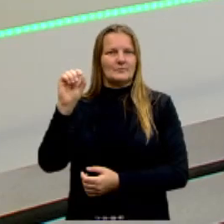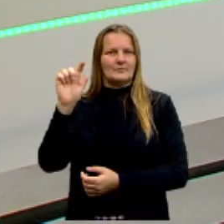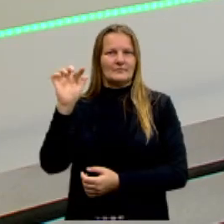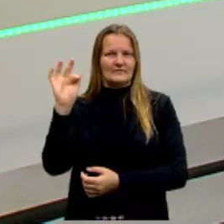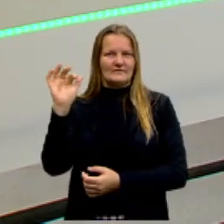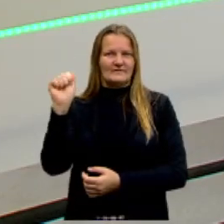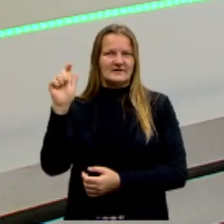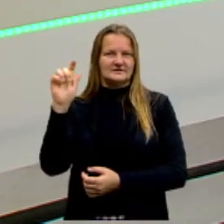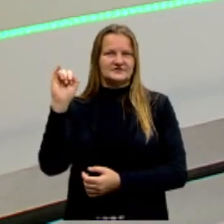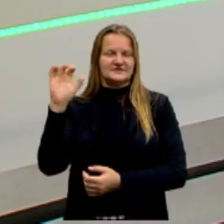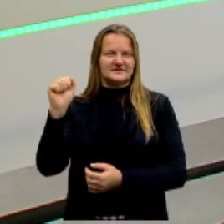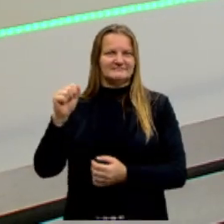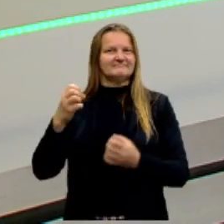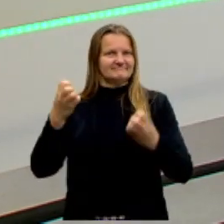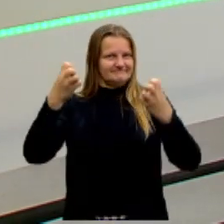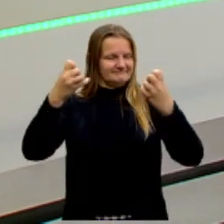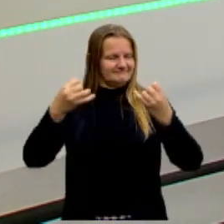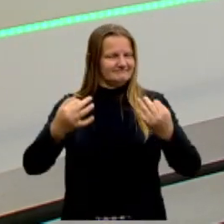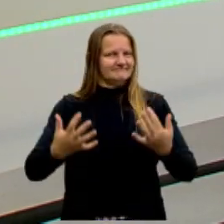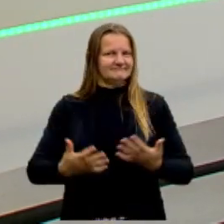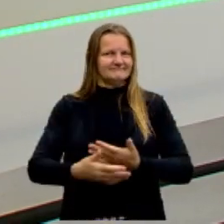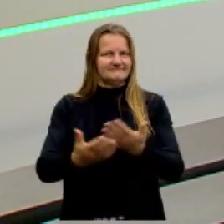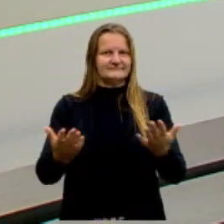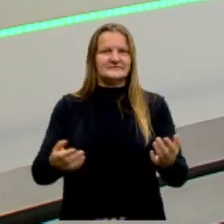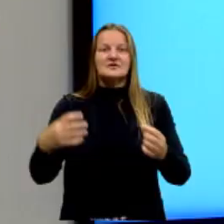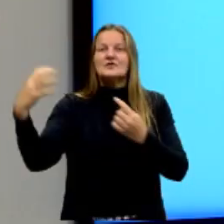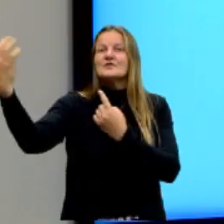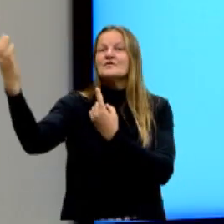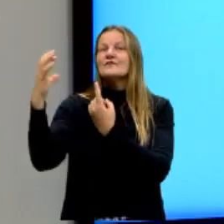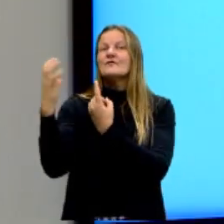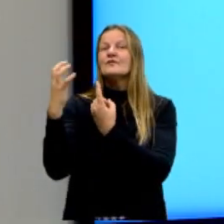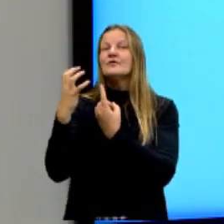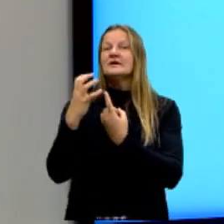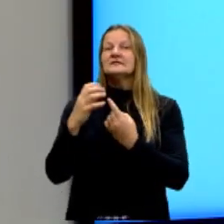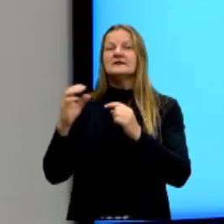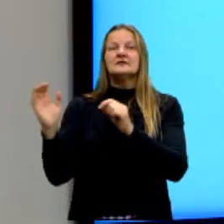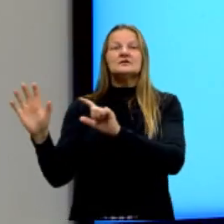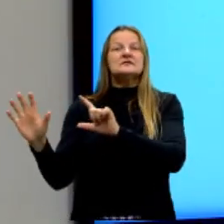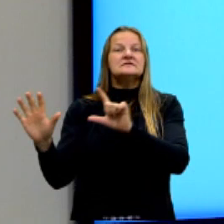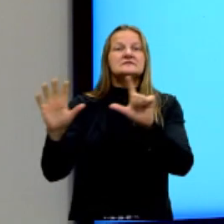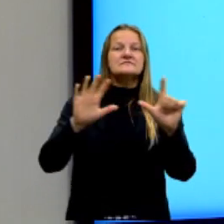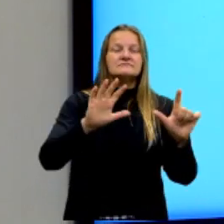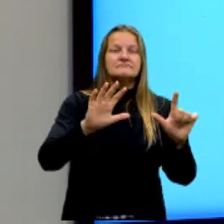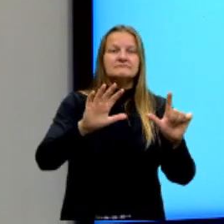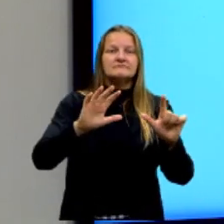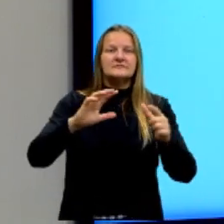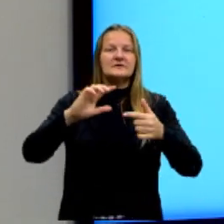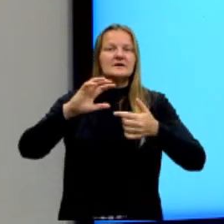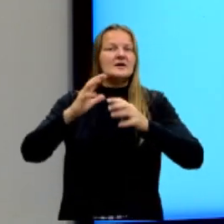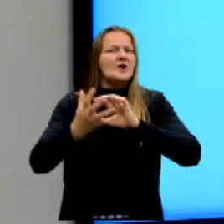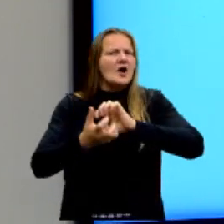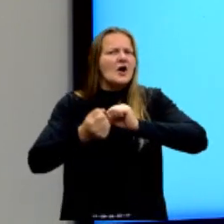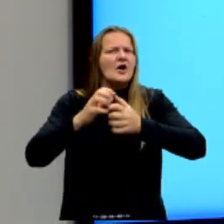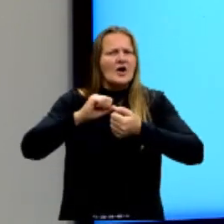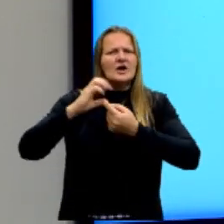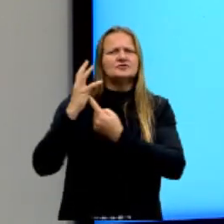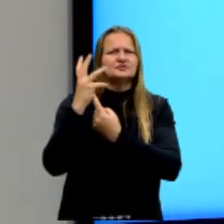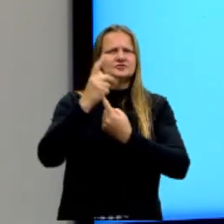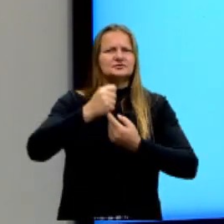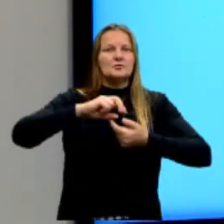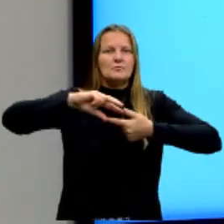e seguimos e as influências da semana da arte moderna